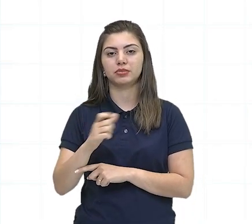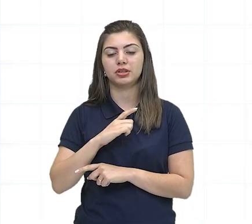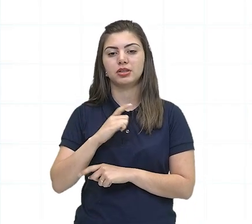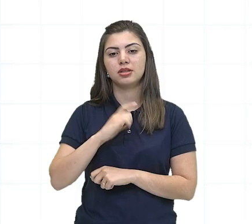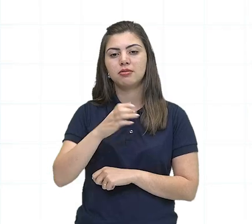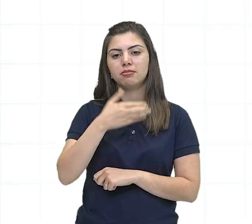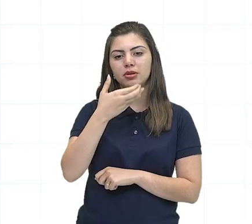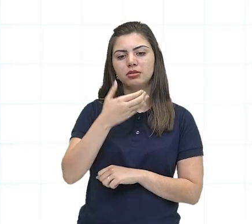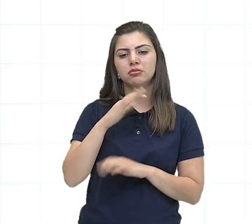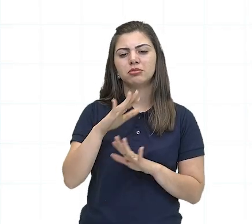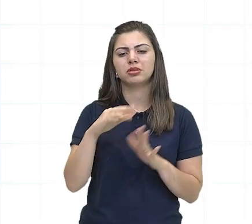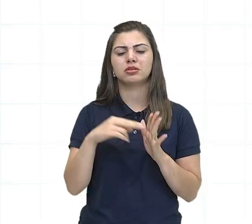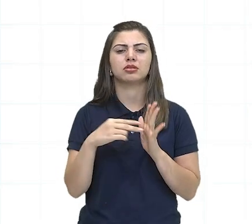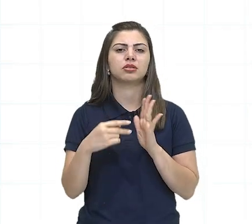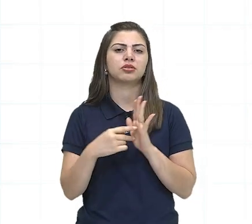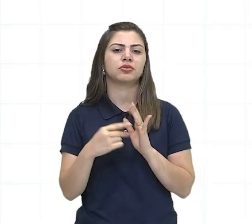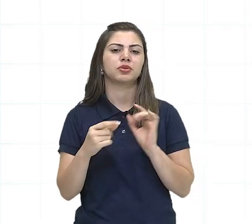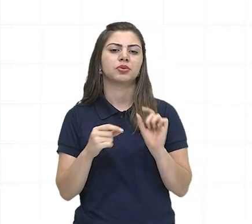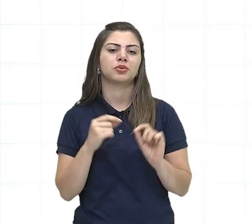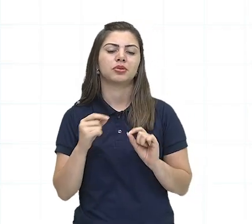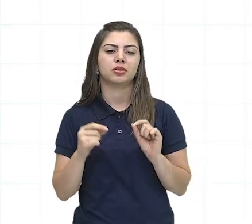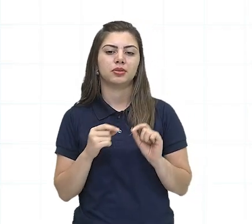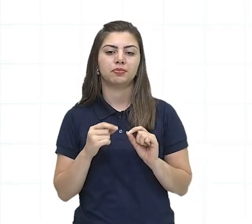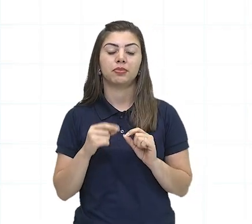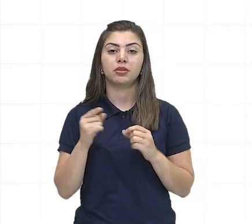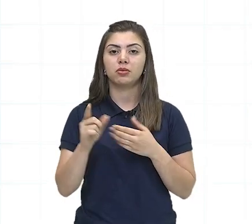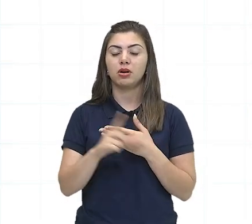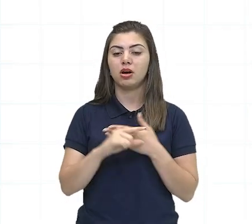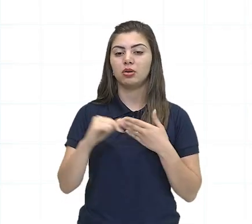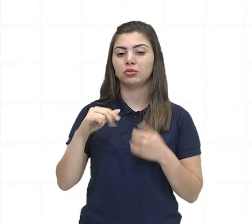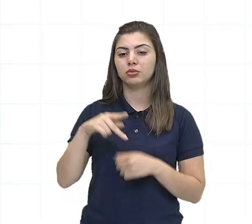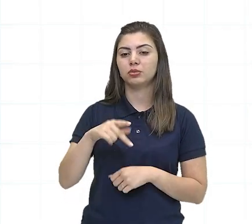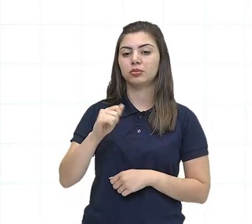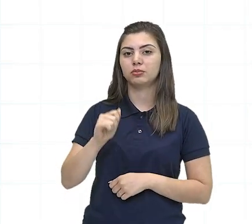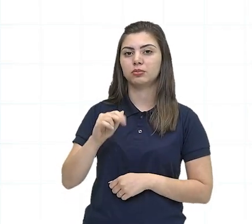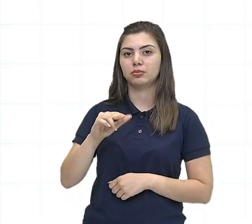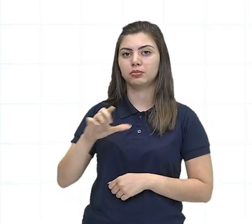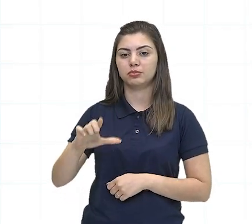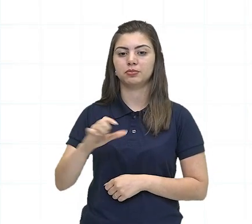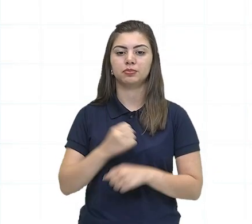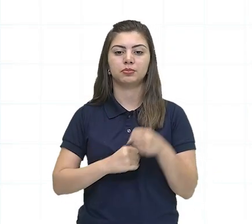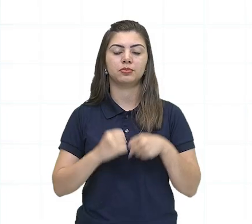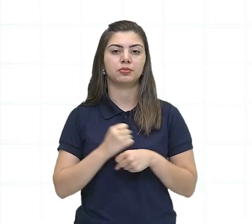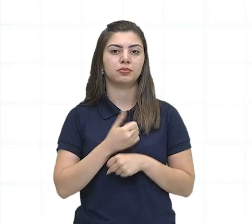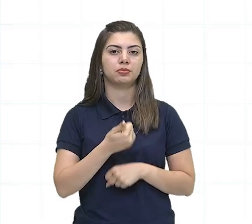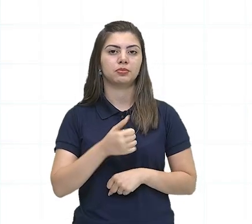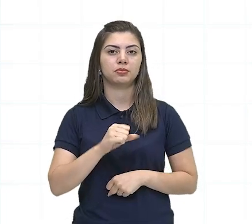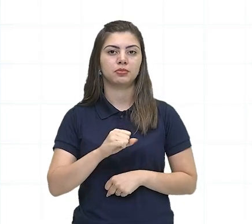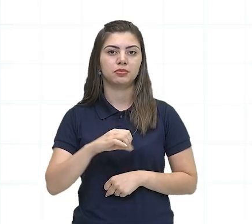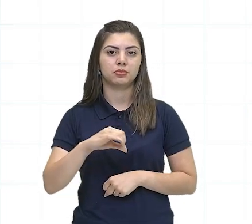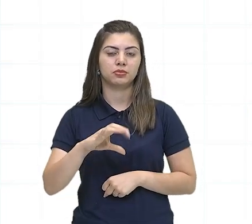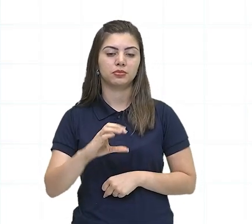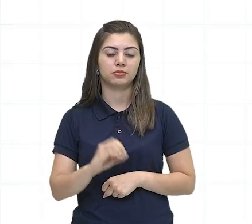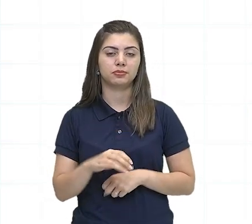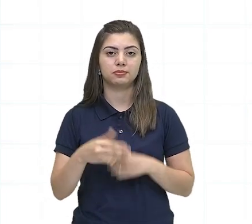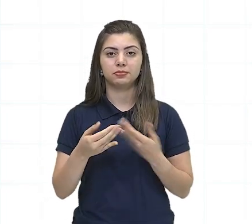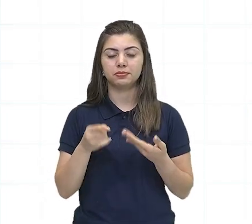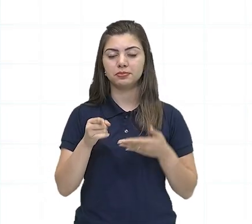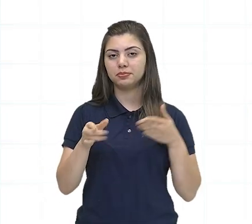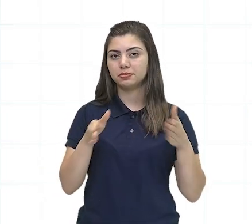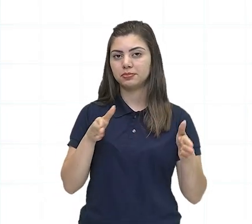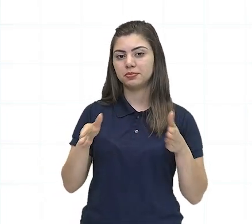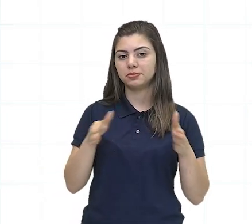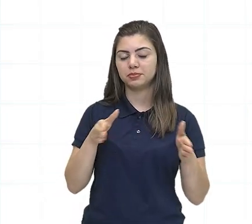professora, o que é uma pintura de natureza morta? Então, nessa época, os